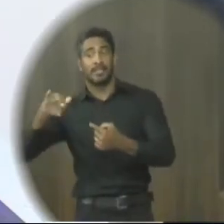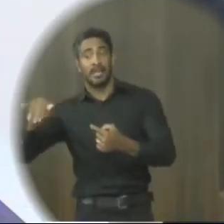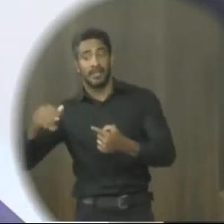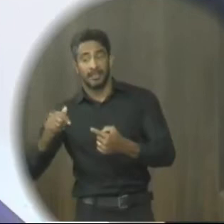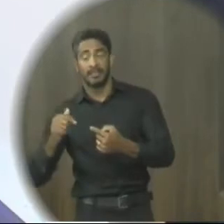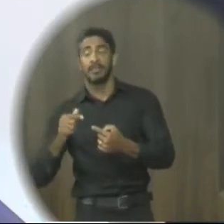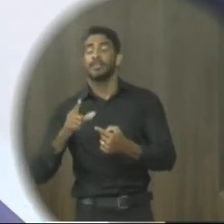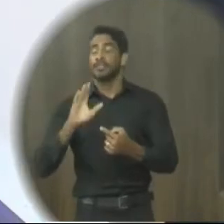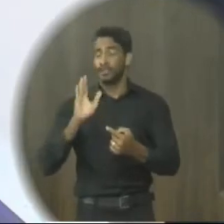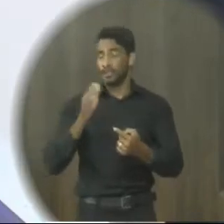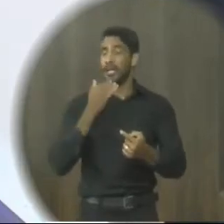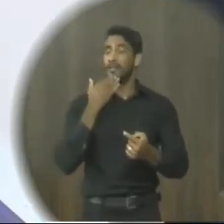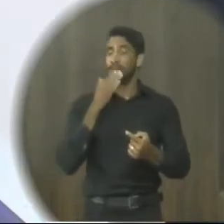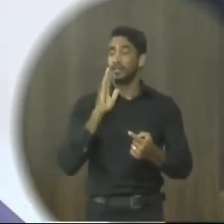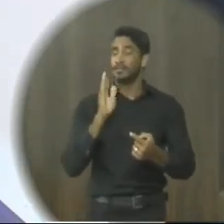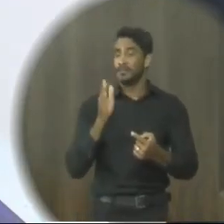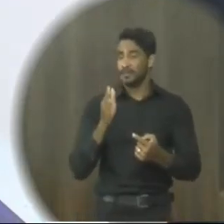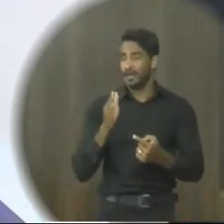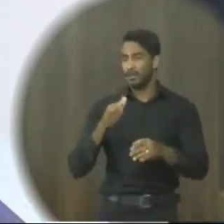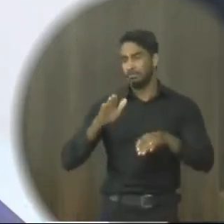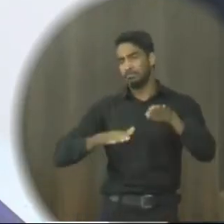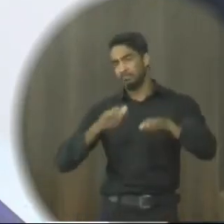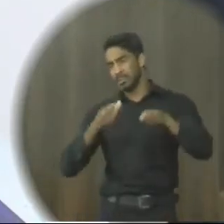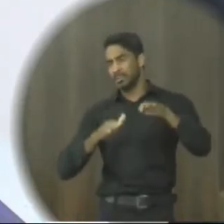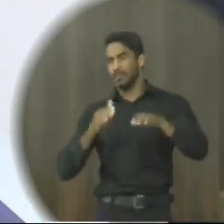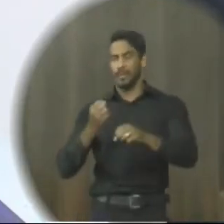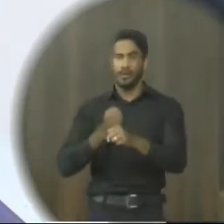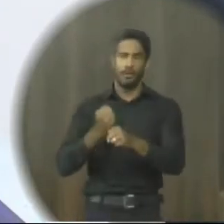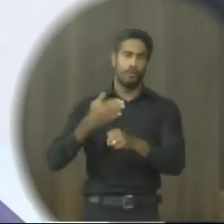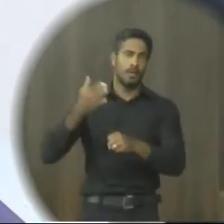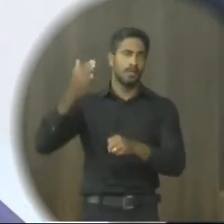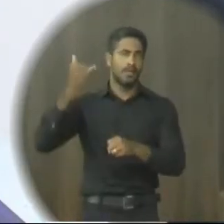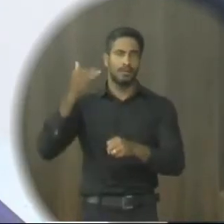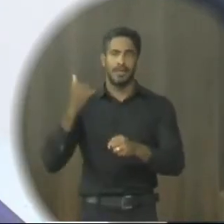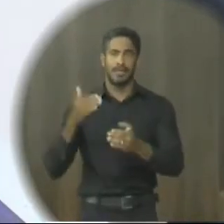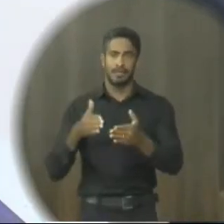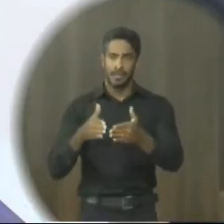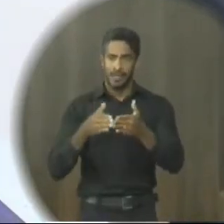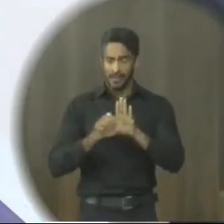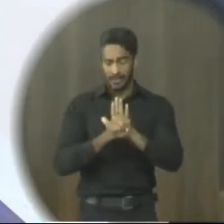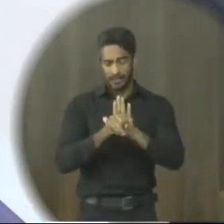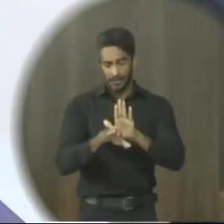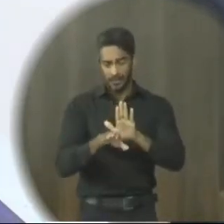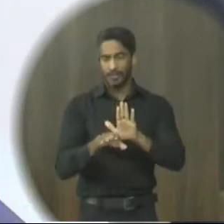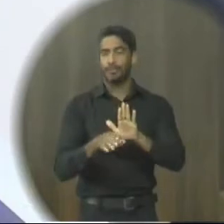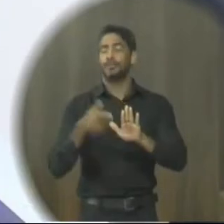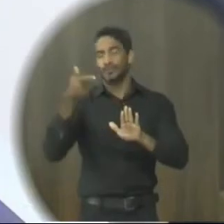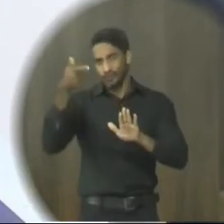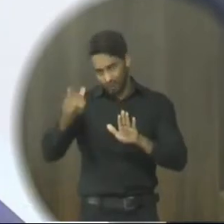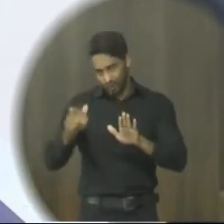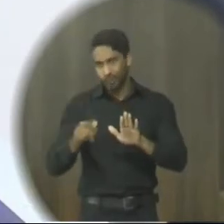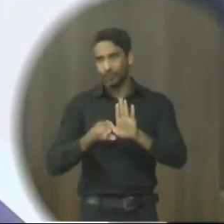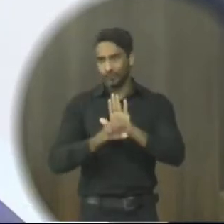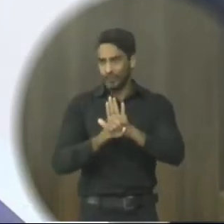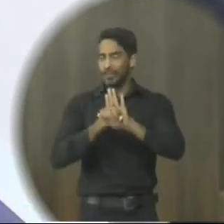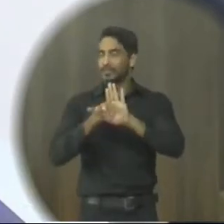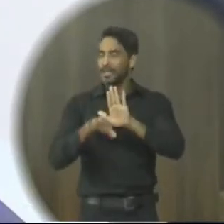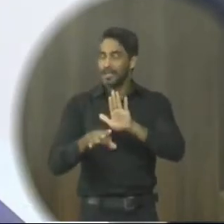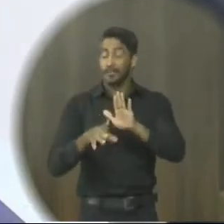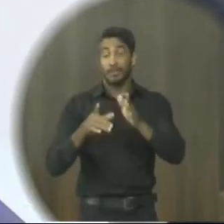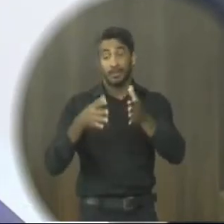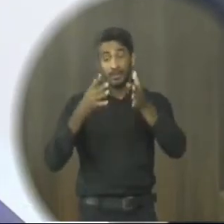Eu havia feito aproximadamente um ano atrás essa solicitação, estou fazendo novamente, aí peço uma atenção